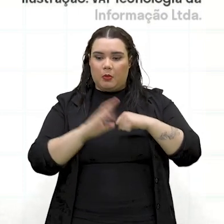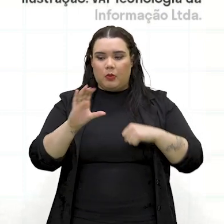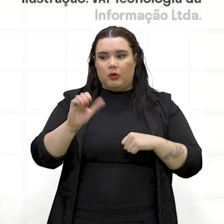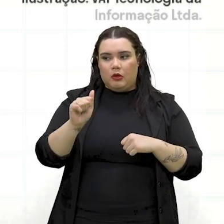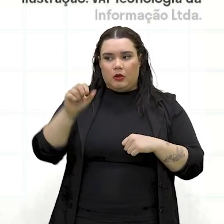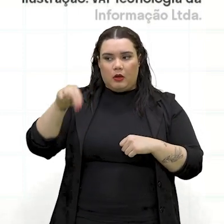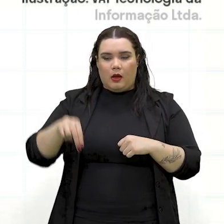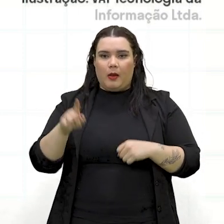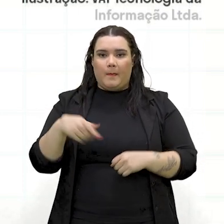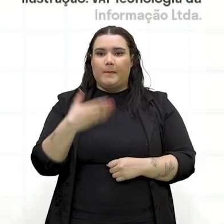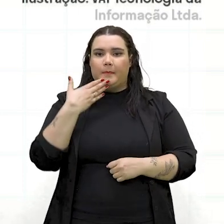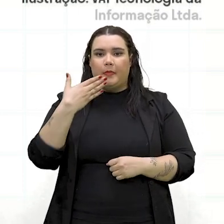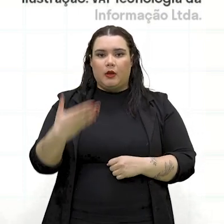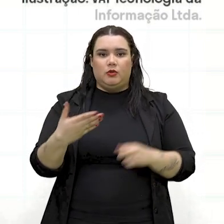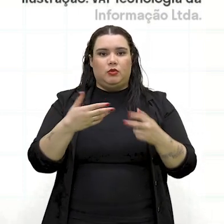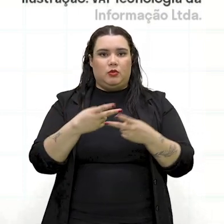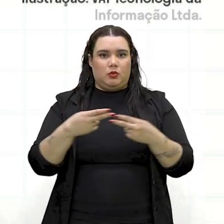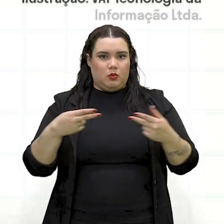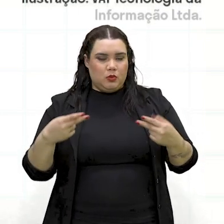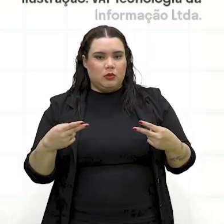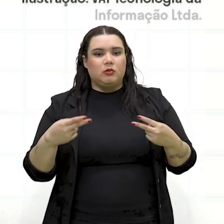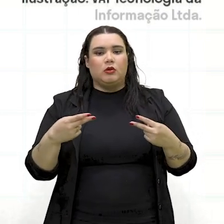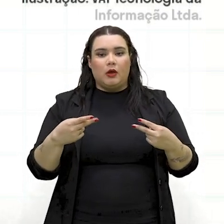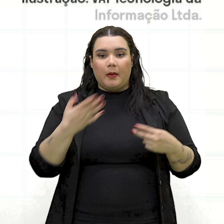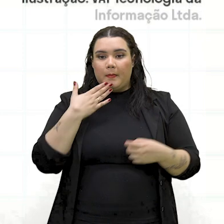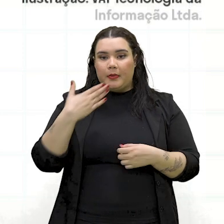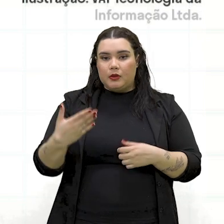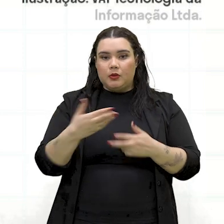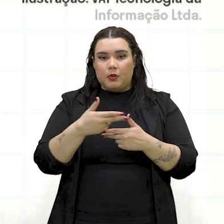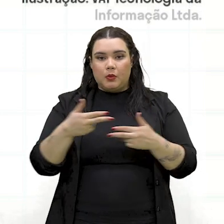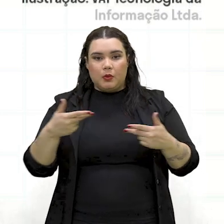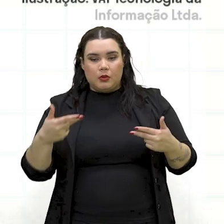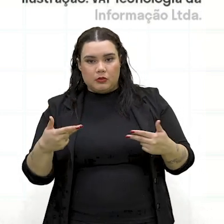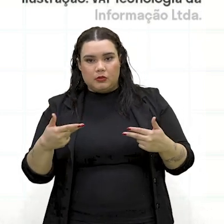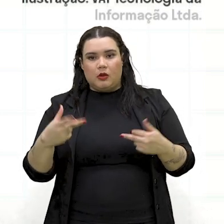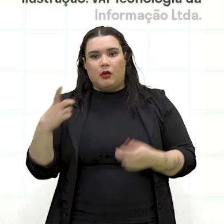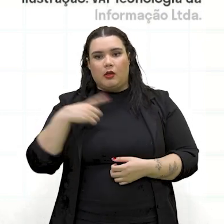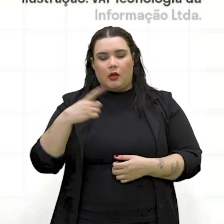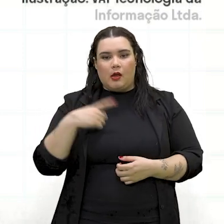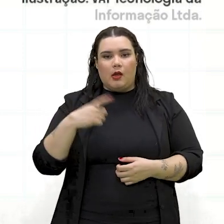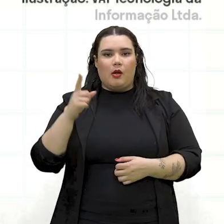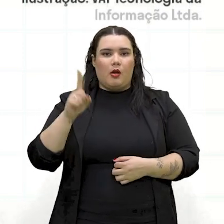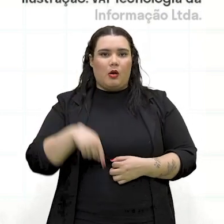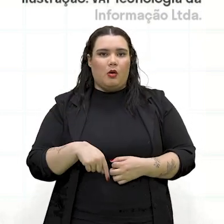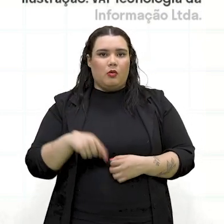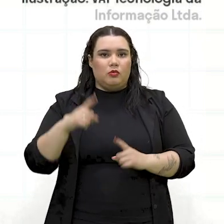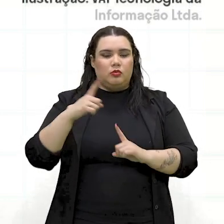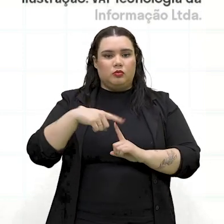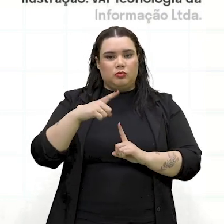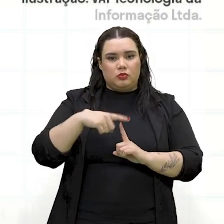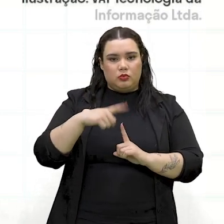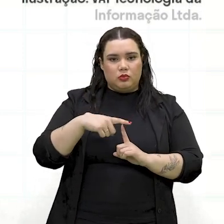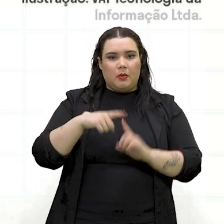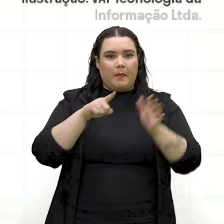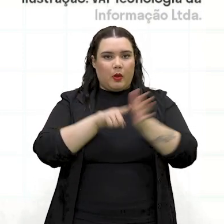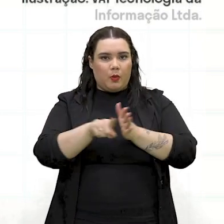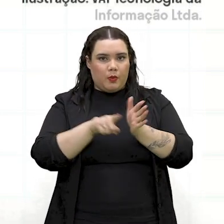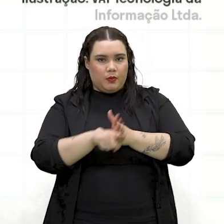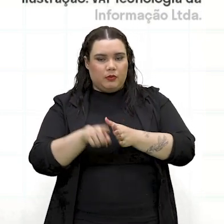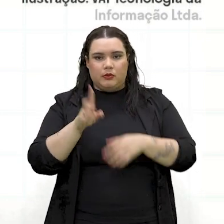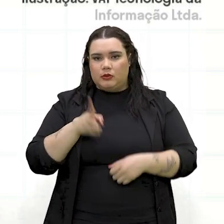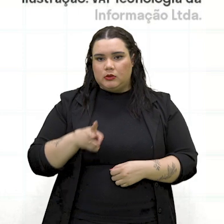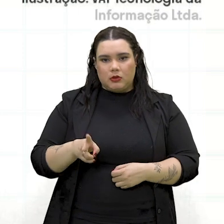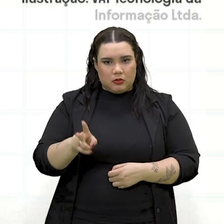para pedir algo para alguém, pedir algo a alguém, ele virá em forma de pergunta, todas